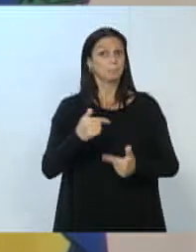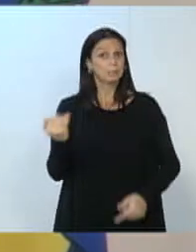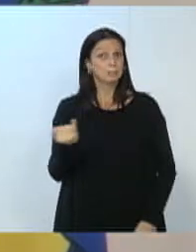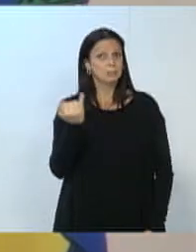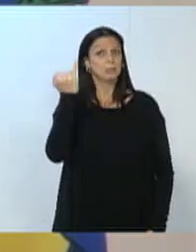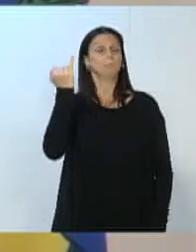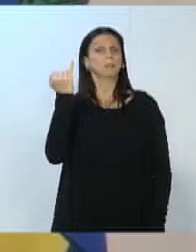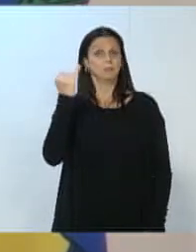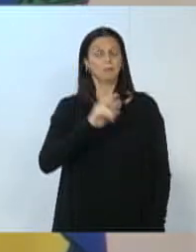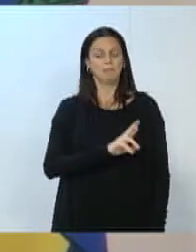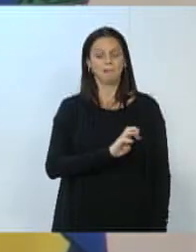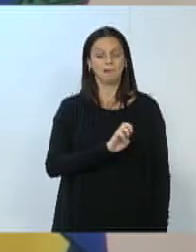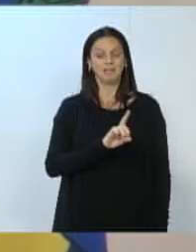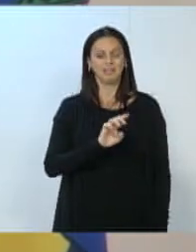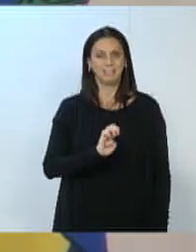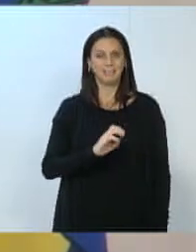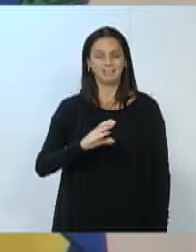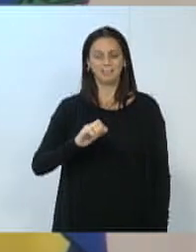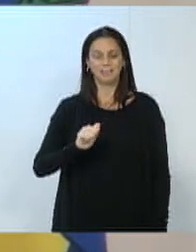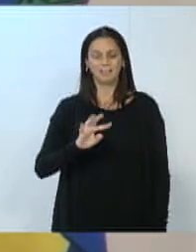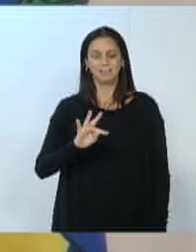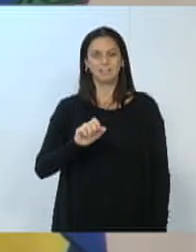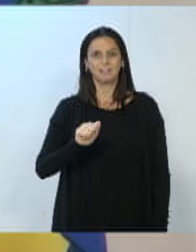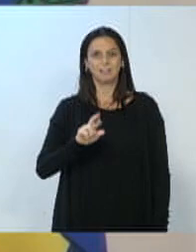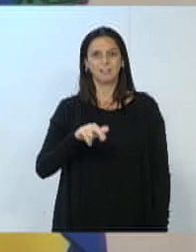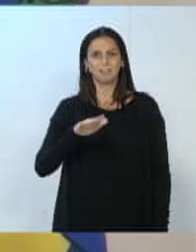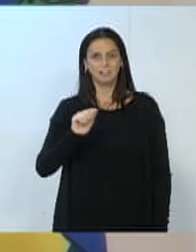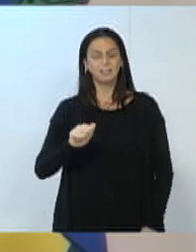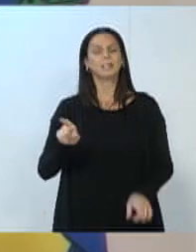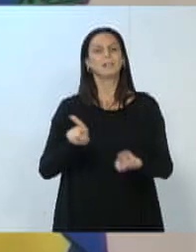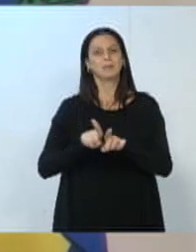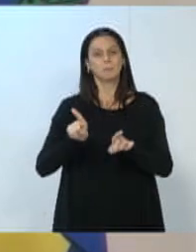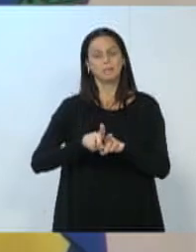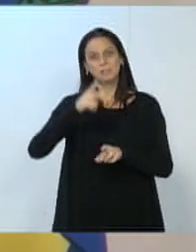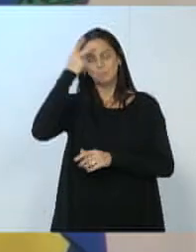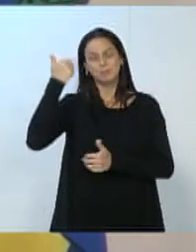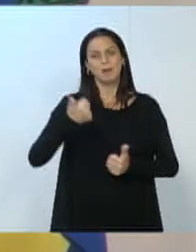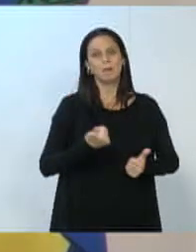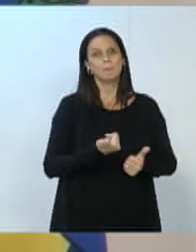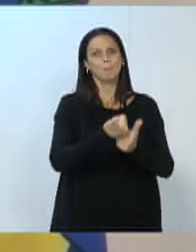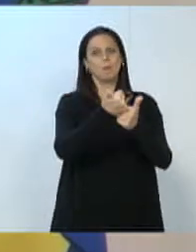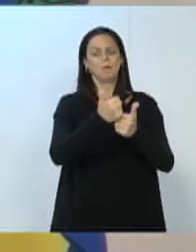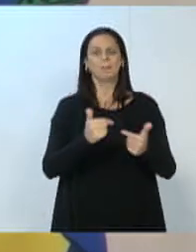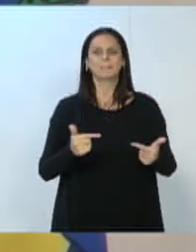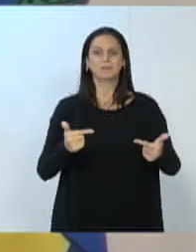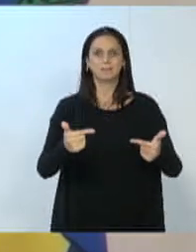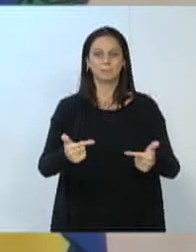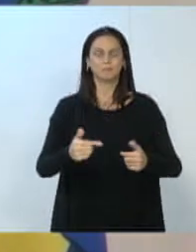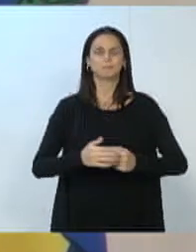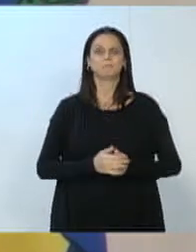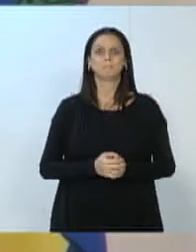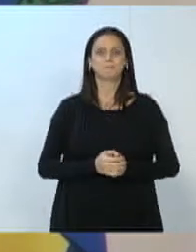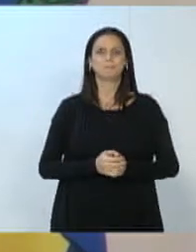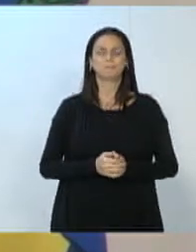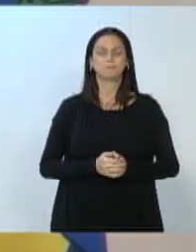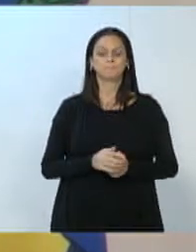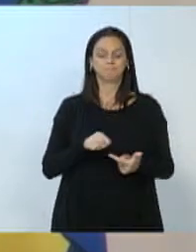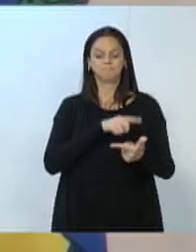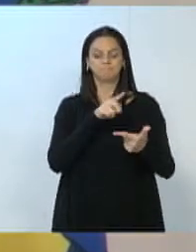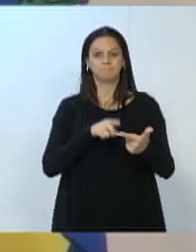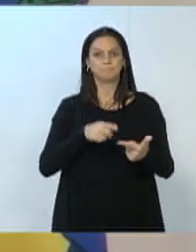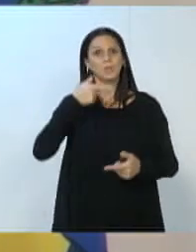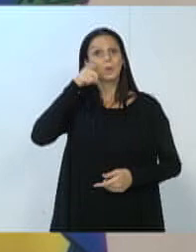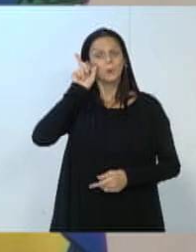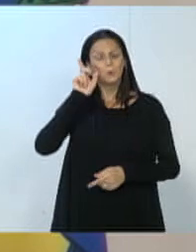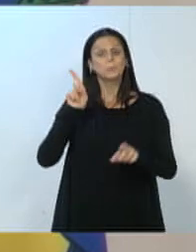rede Catarina e os apoiadores dessa ação Parabéns a todos também estive ontem na Secretaria